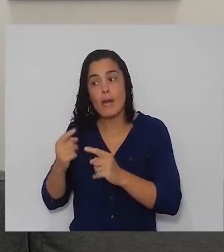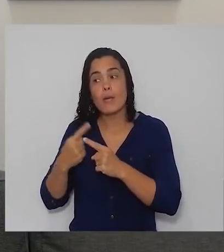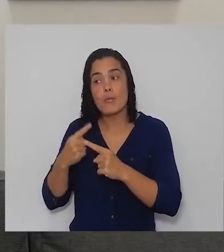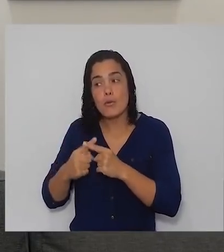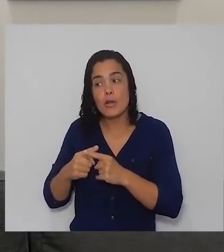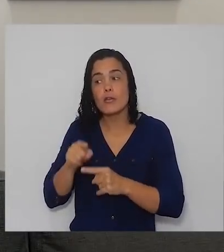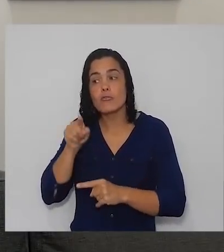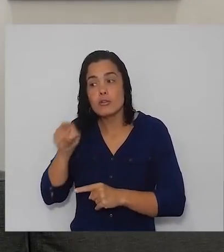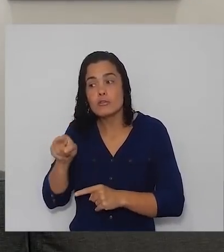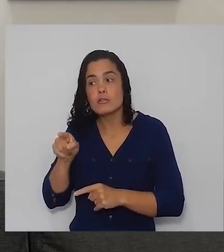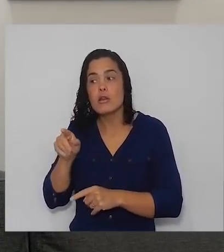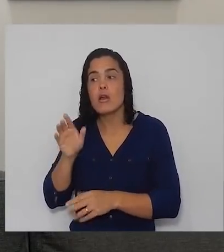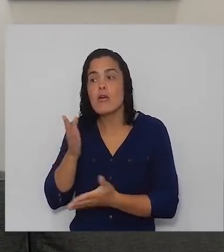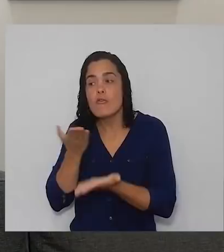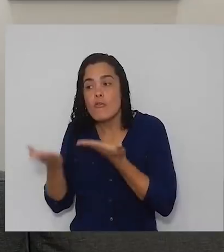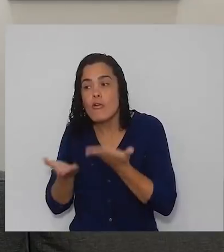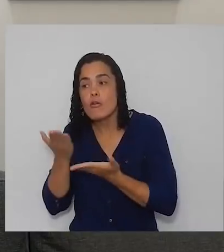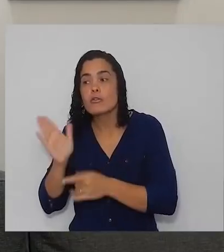seco,